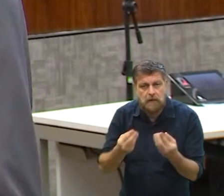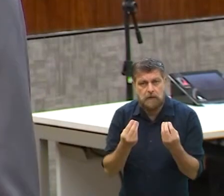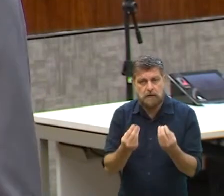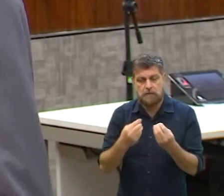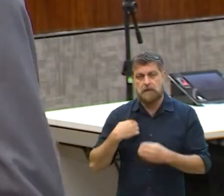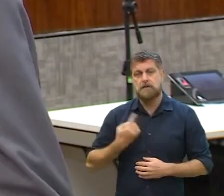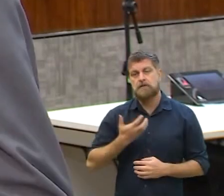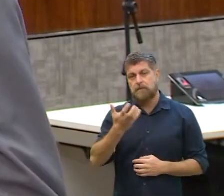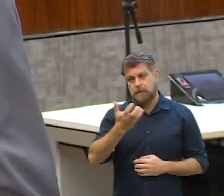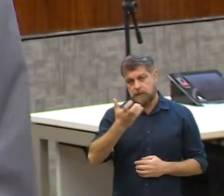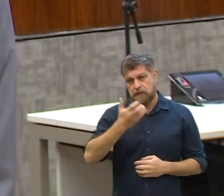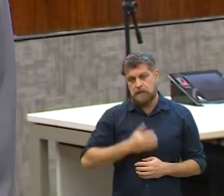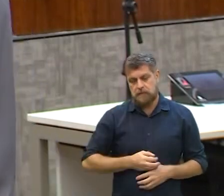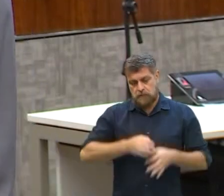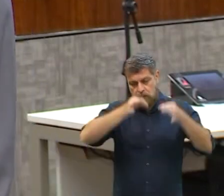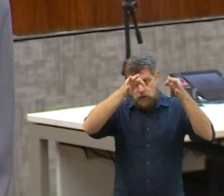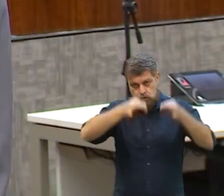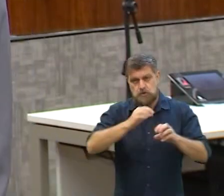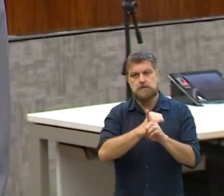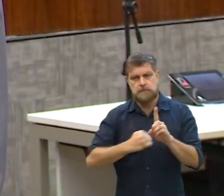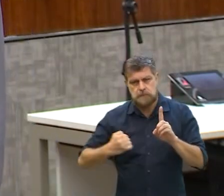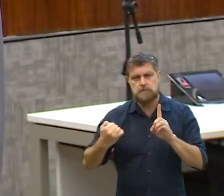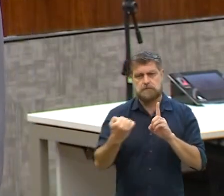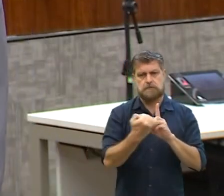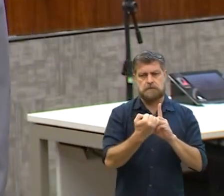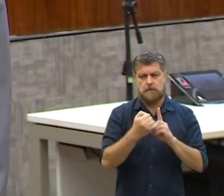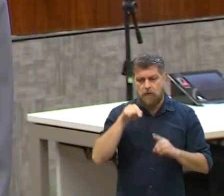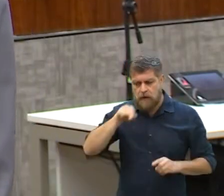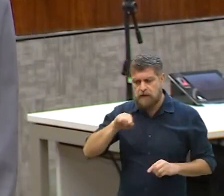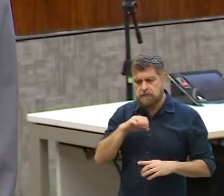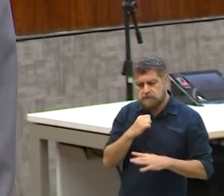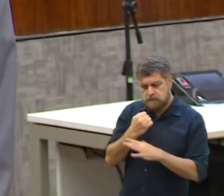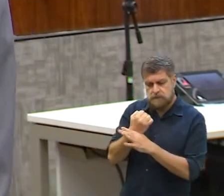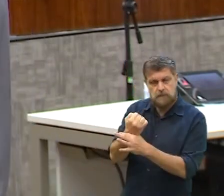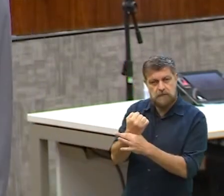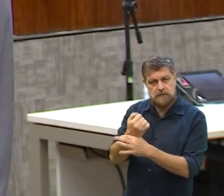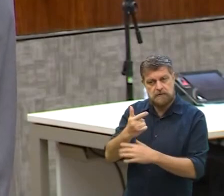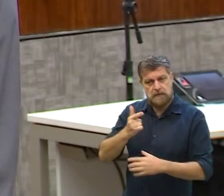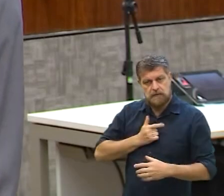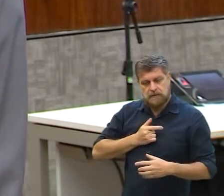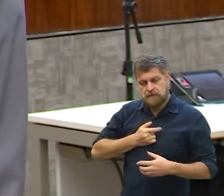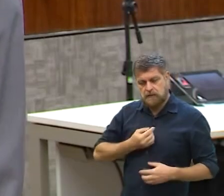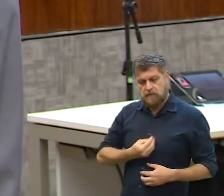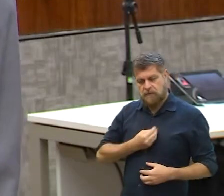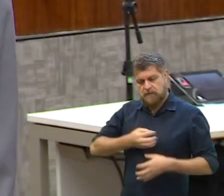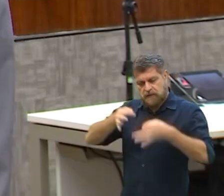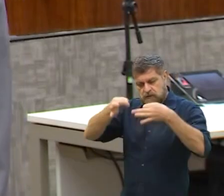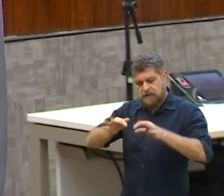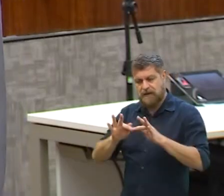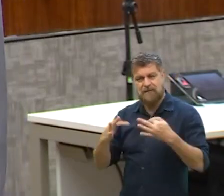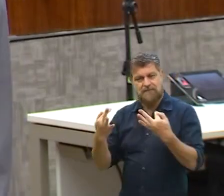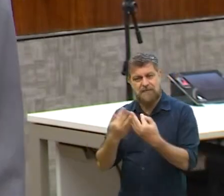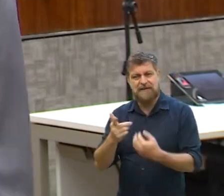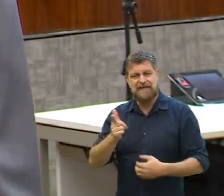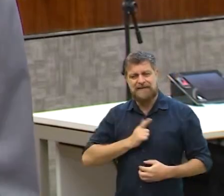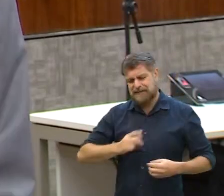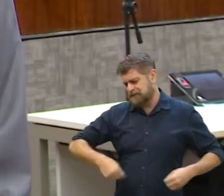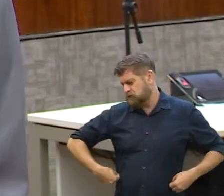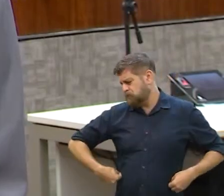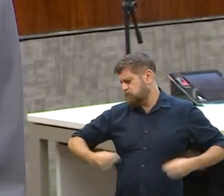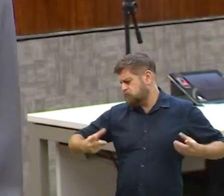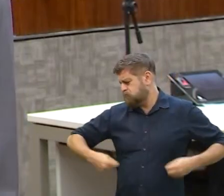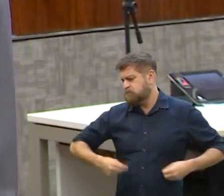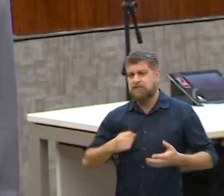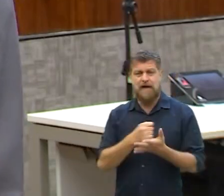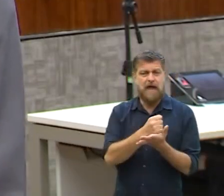Então estamos querendo fazer essa justiça social e poder garantir um pouquinho mais de dignidade a essas famílias que já têm